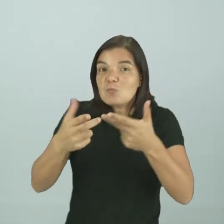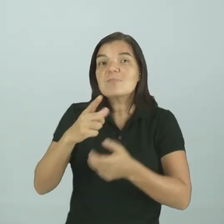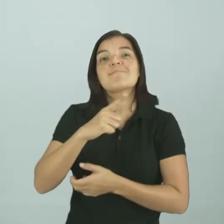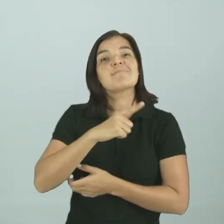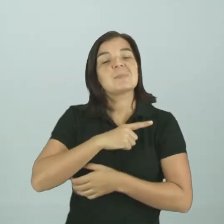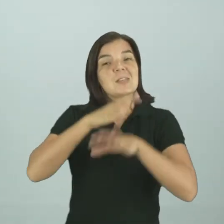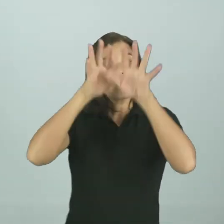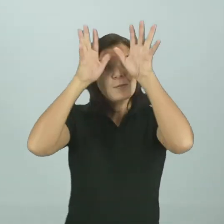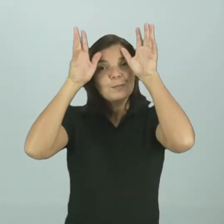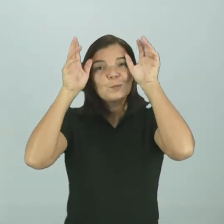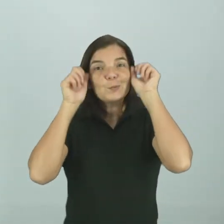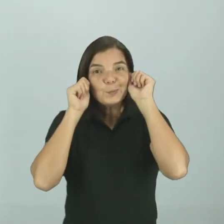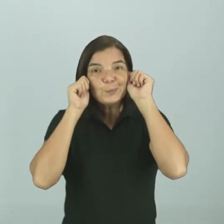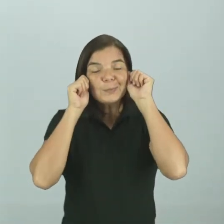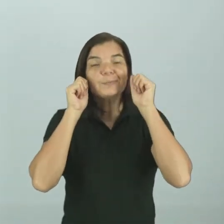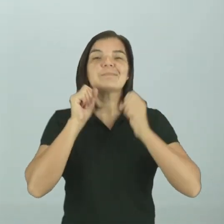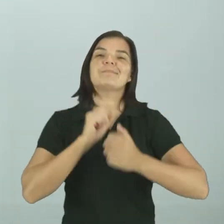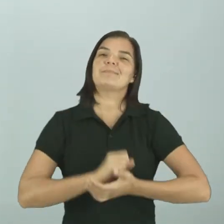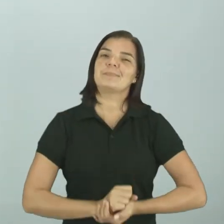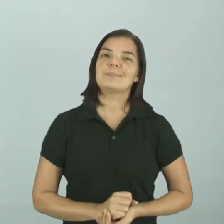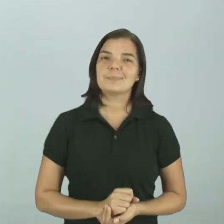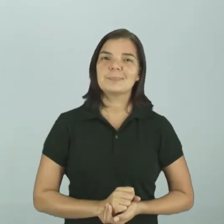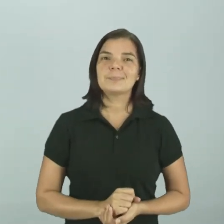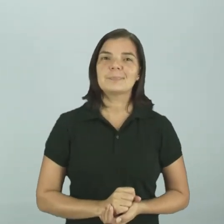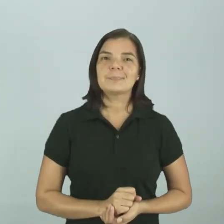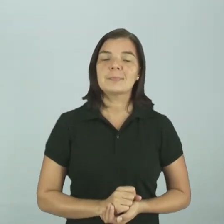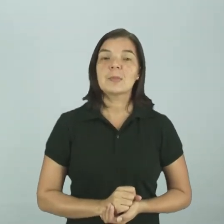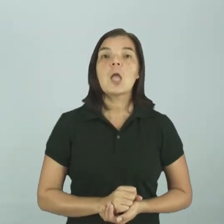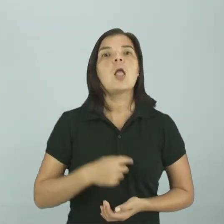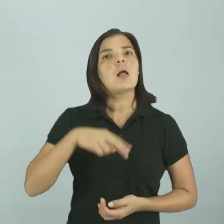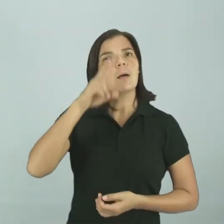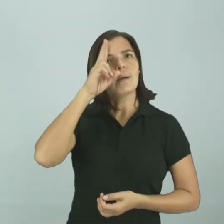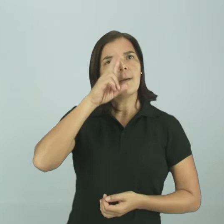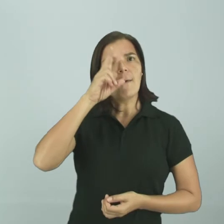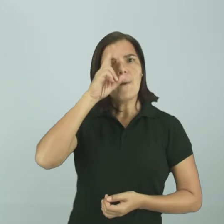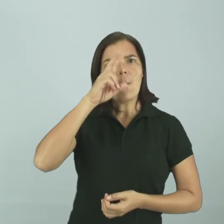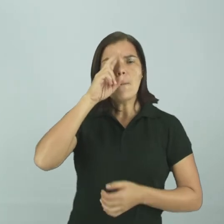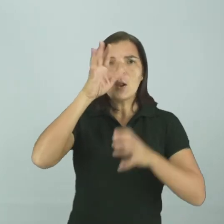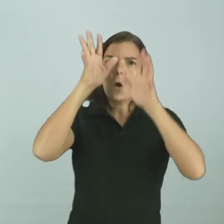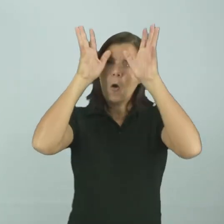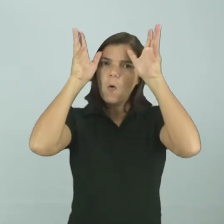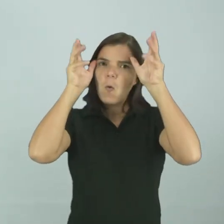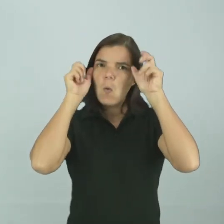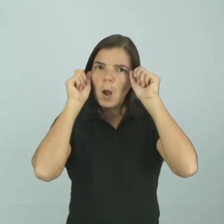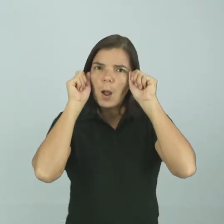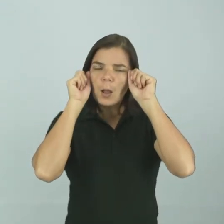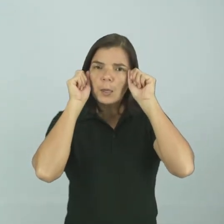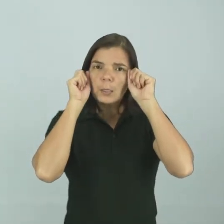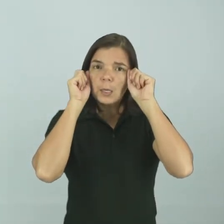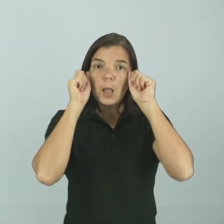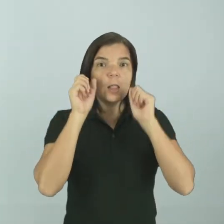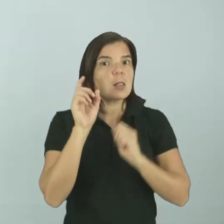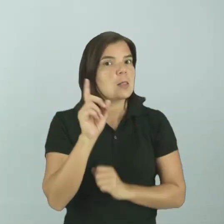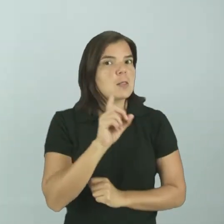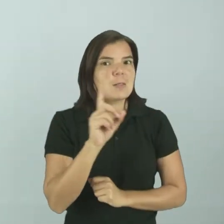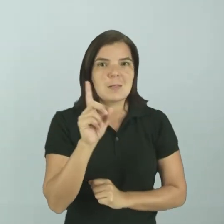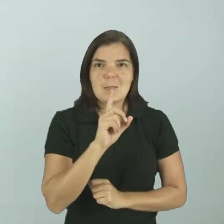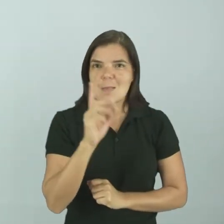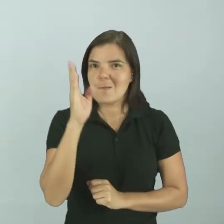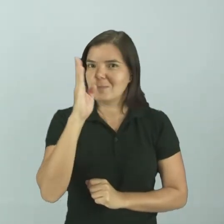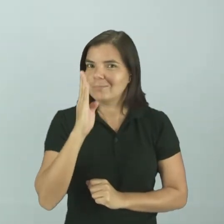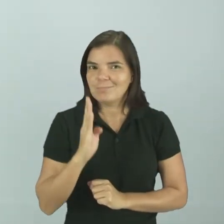que tinham aqui no Acre. E lembrando que o Acre, nessa época, não era